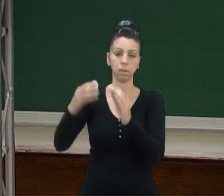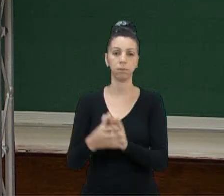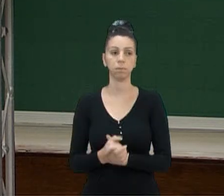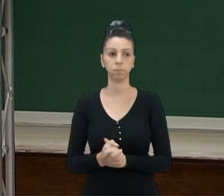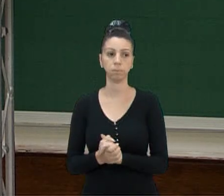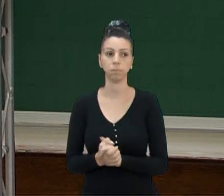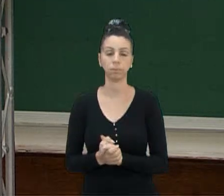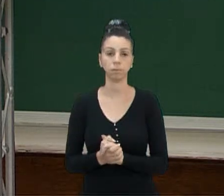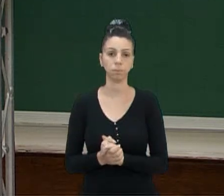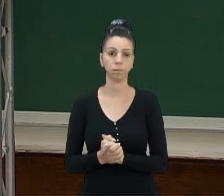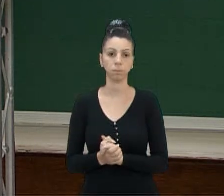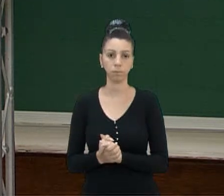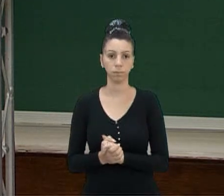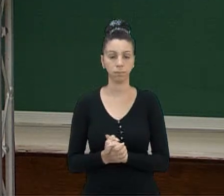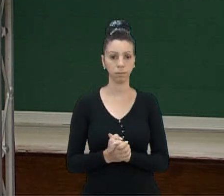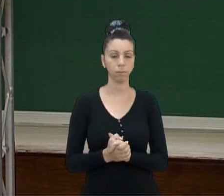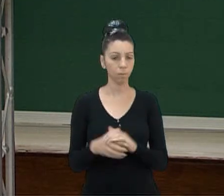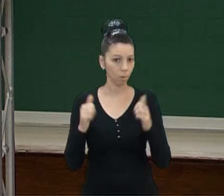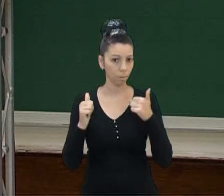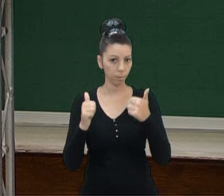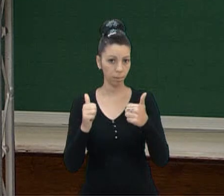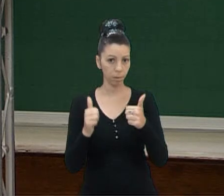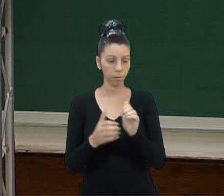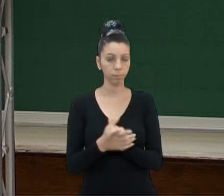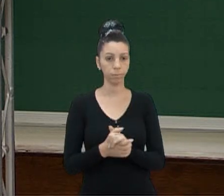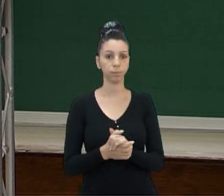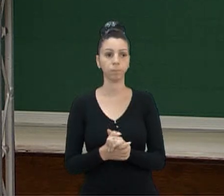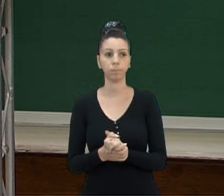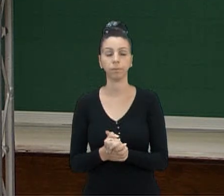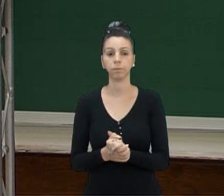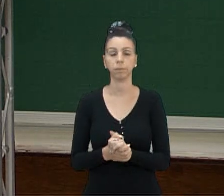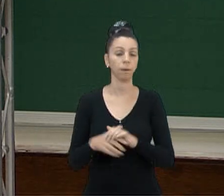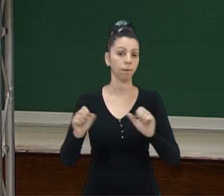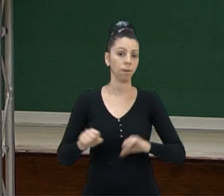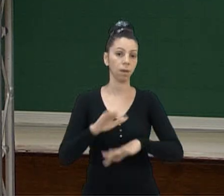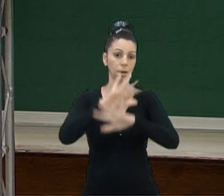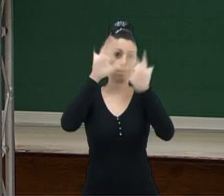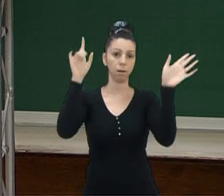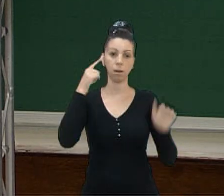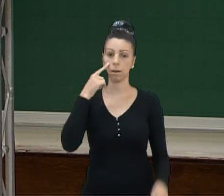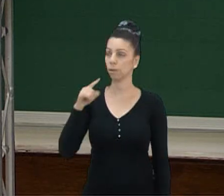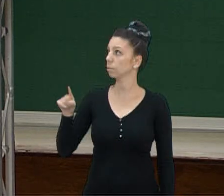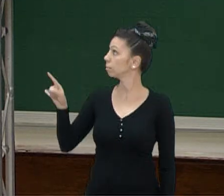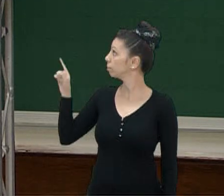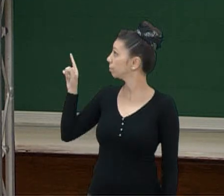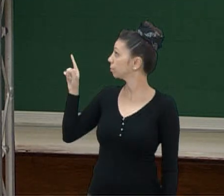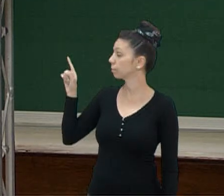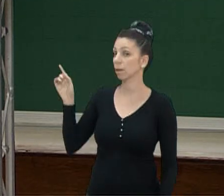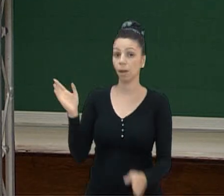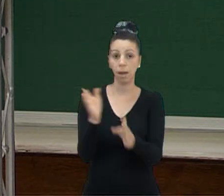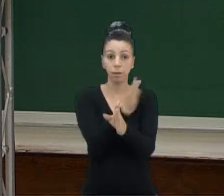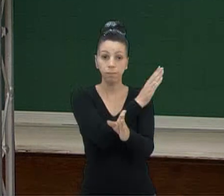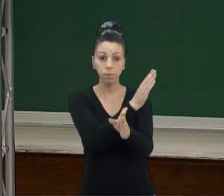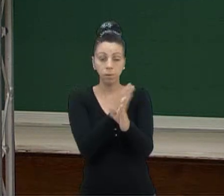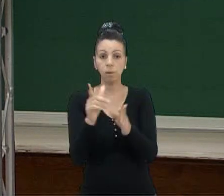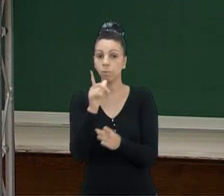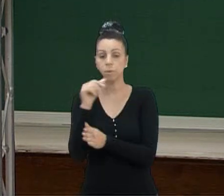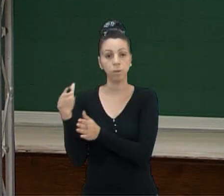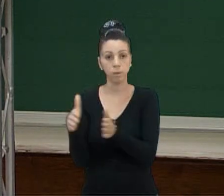porção aqui ocidental, certo? Então, que fique claro ali a divisão de relevo e a hidrografia.